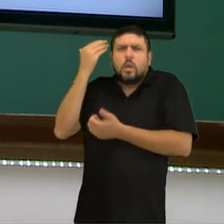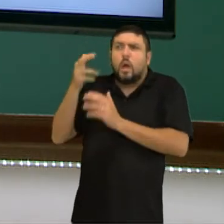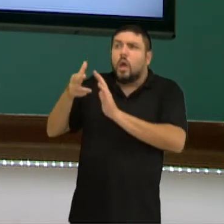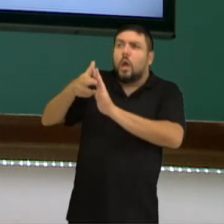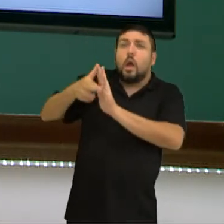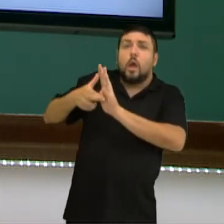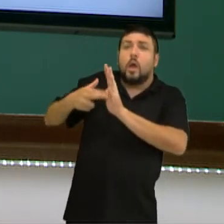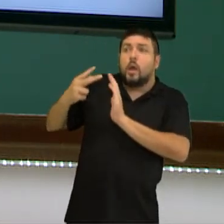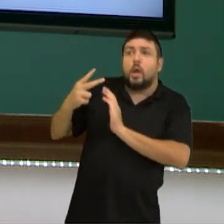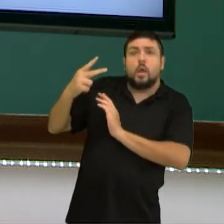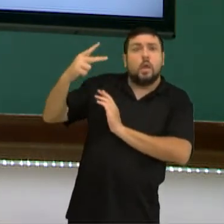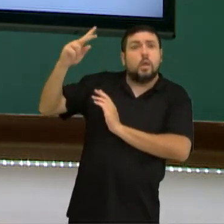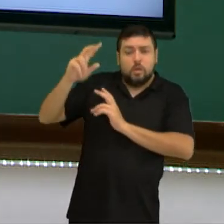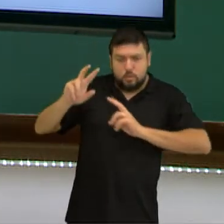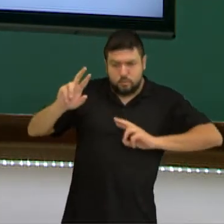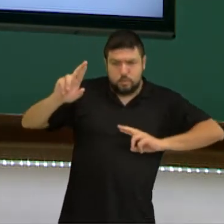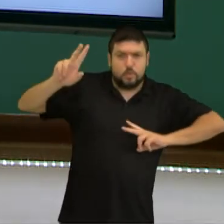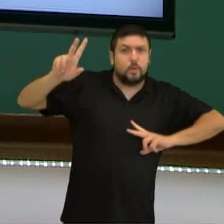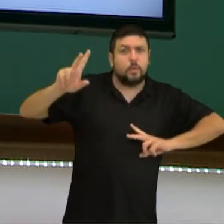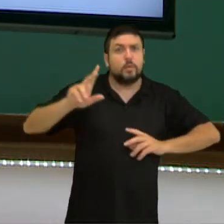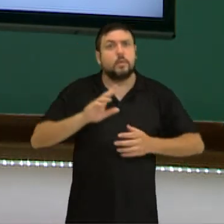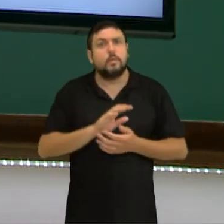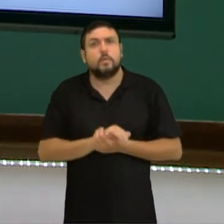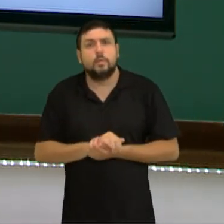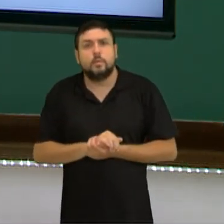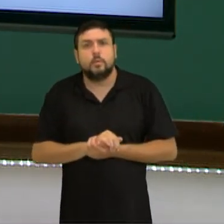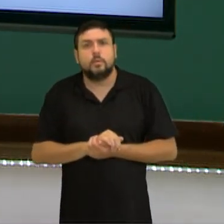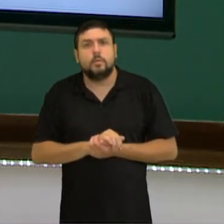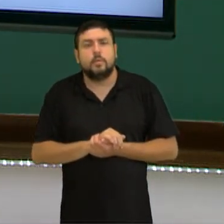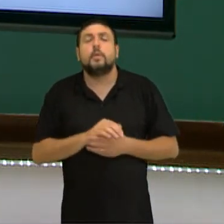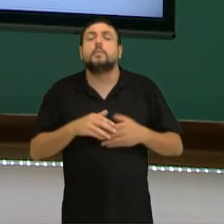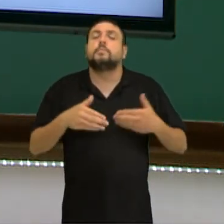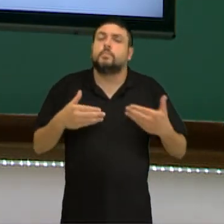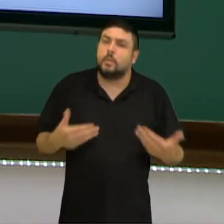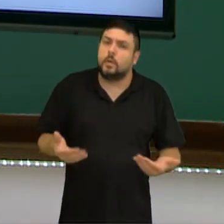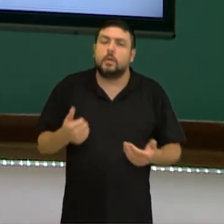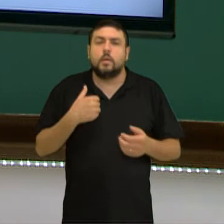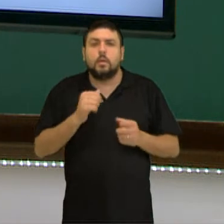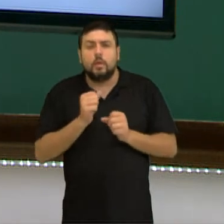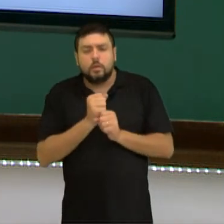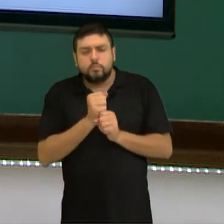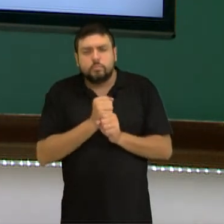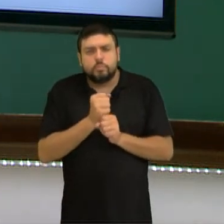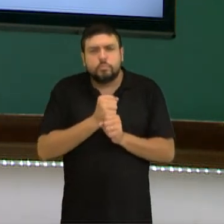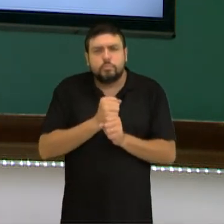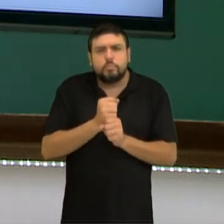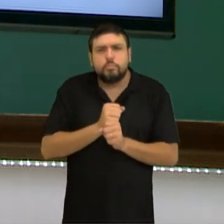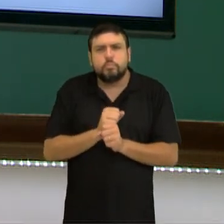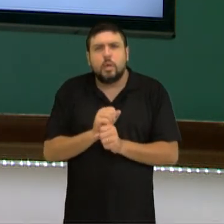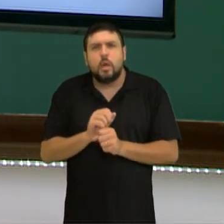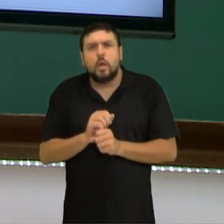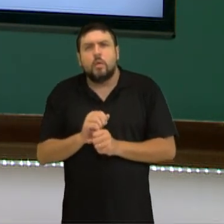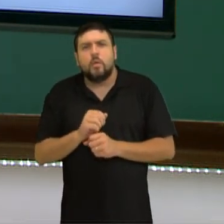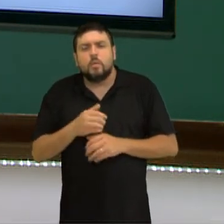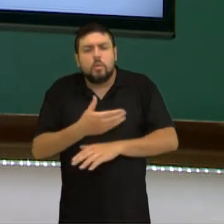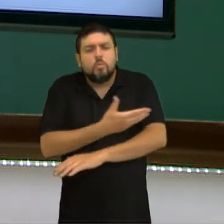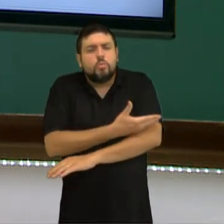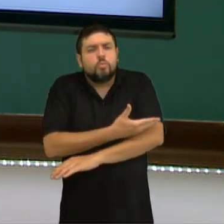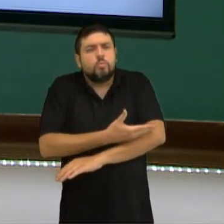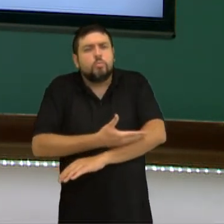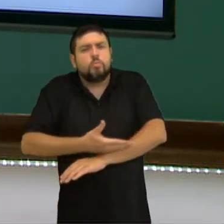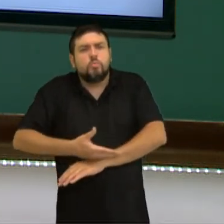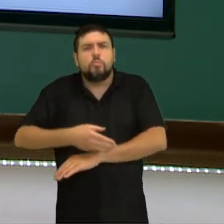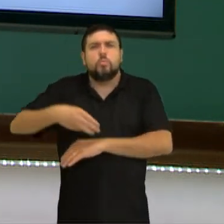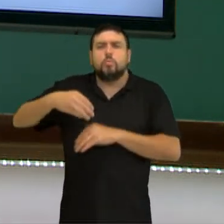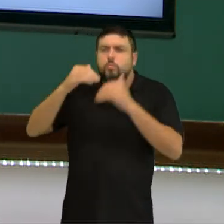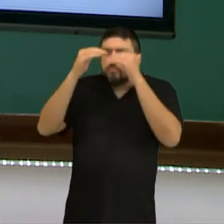moral ali fossem diferentes. Então, os valores podem ser diferentes, dando origem a costumes morais